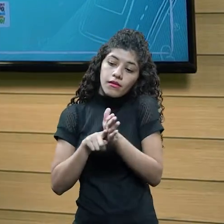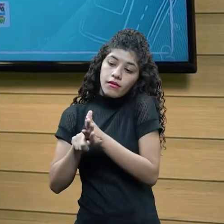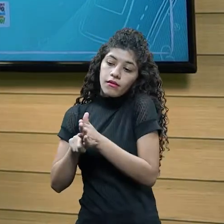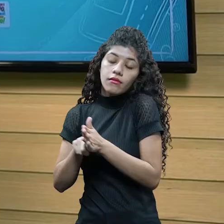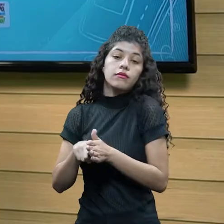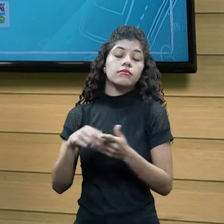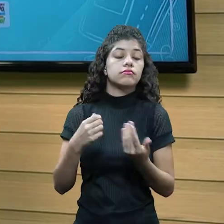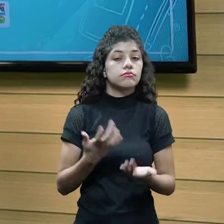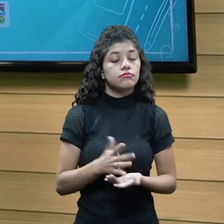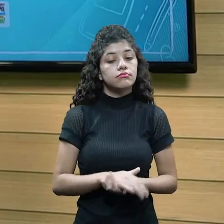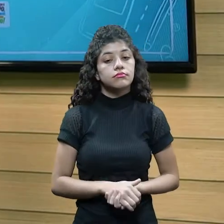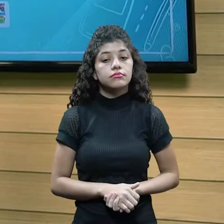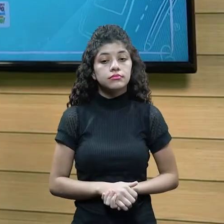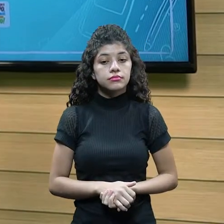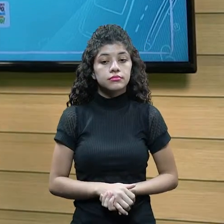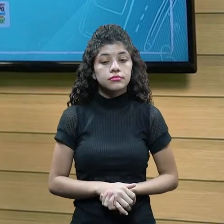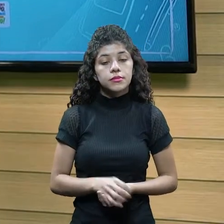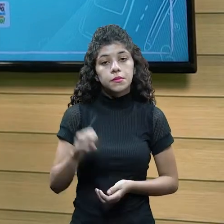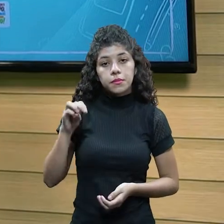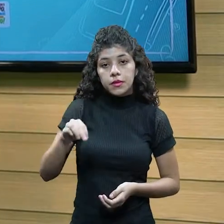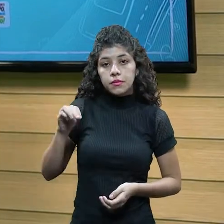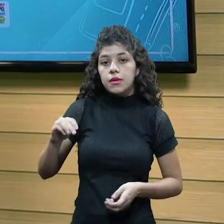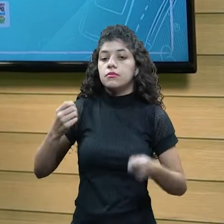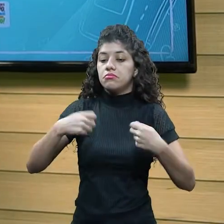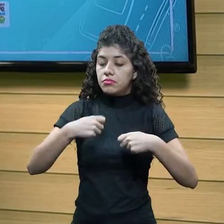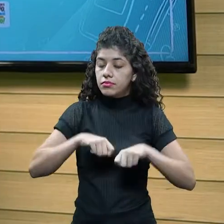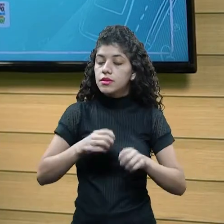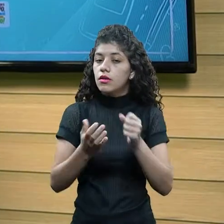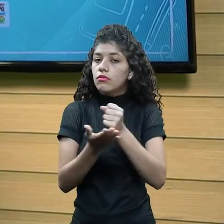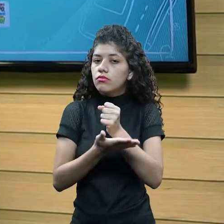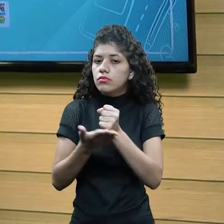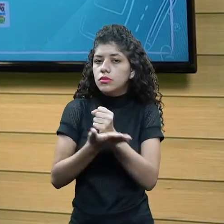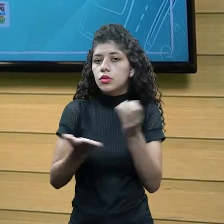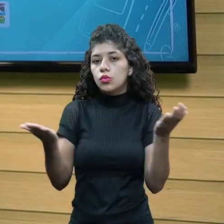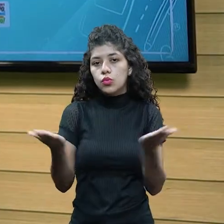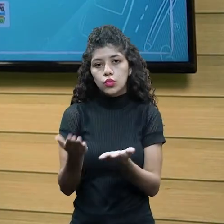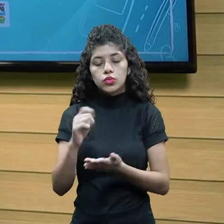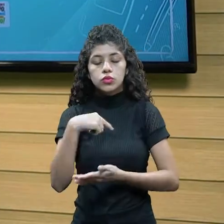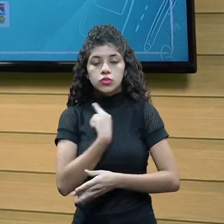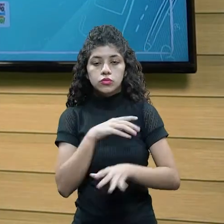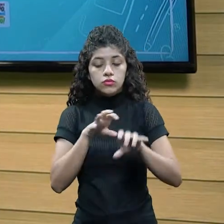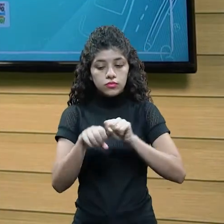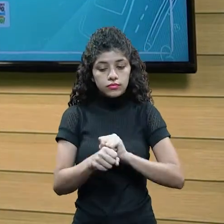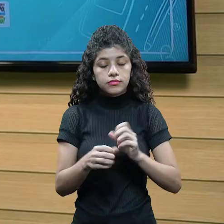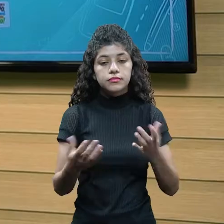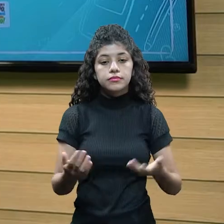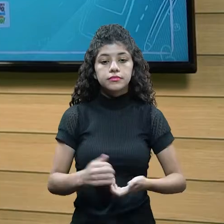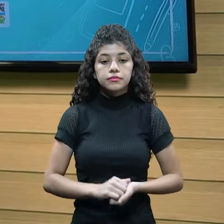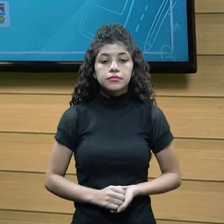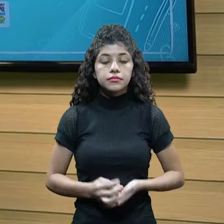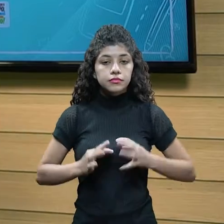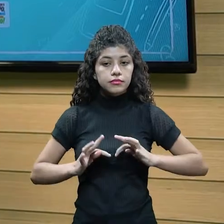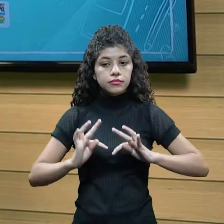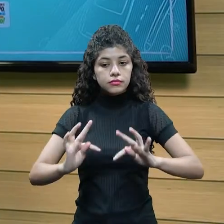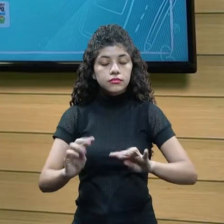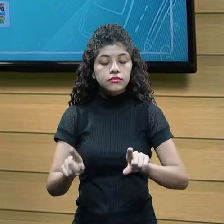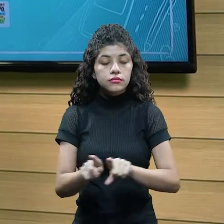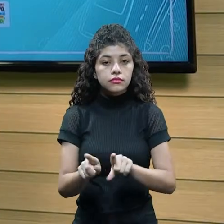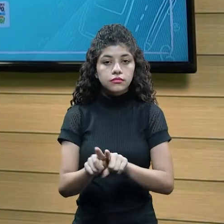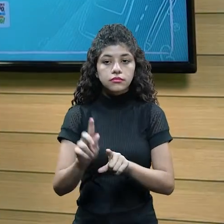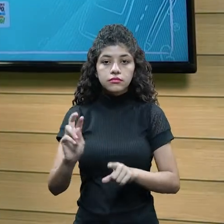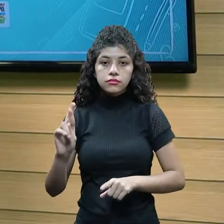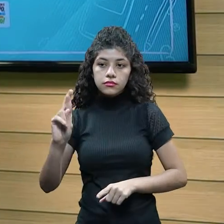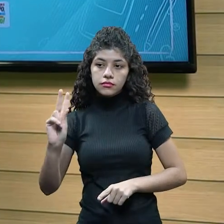questionar, fazer levantamentos, discussões. A matemática é algo mais preciso, mas ela é fundamental hoje na nossa formação. E para o técnico em recursos humanos